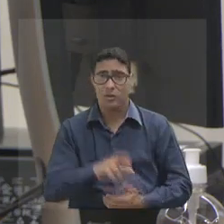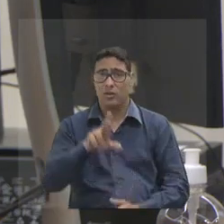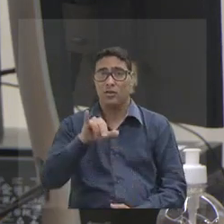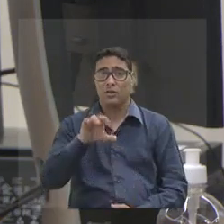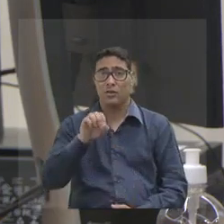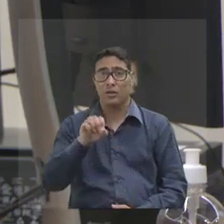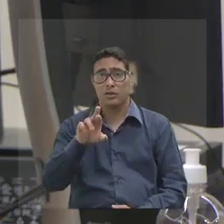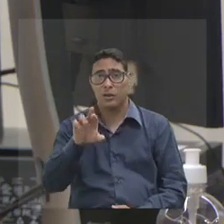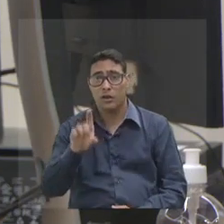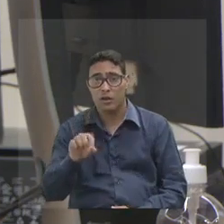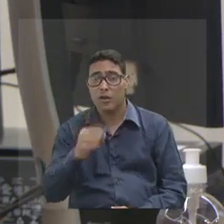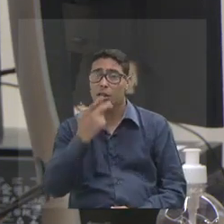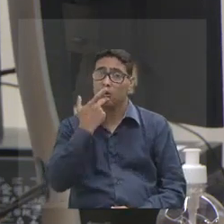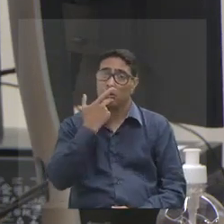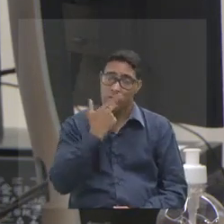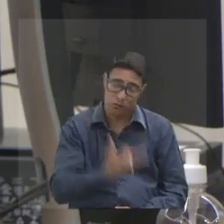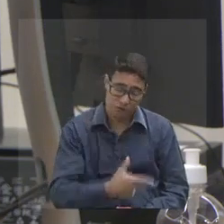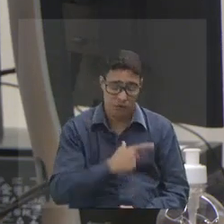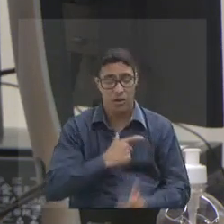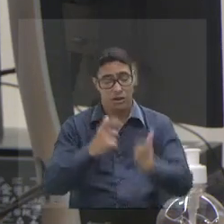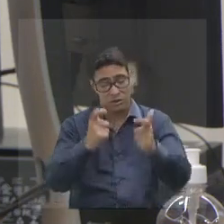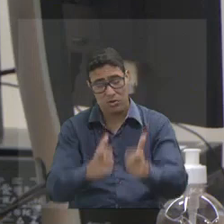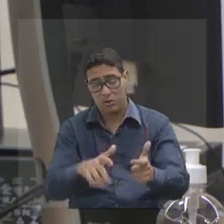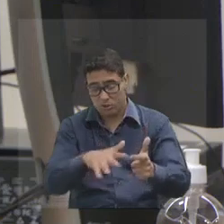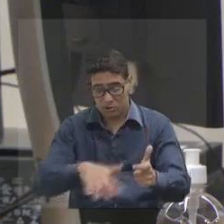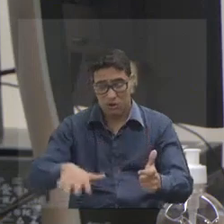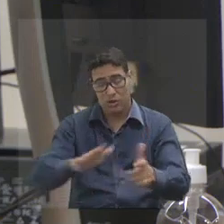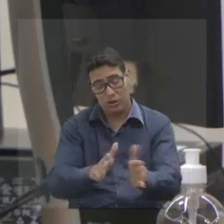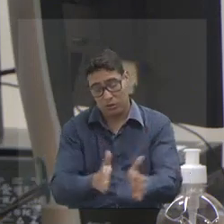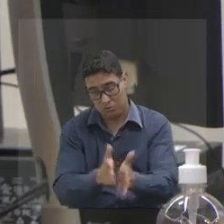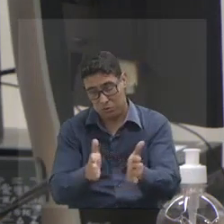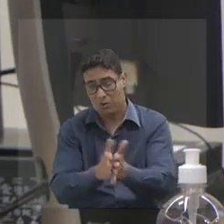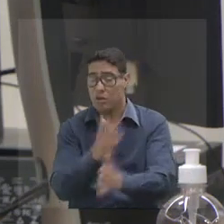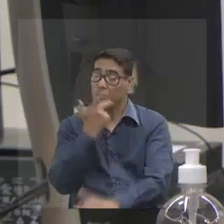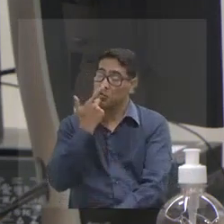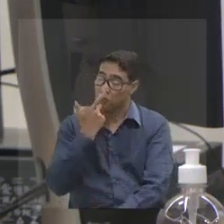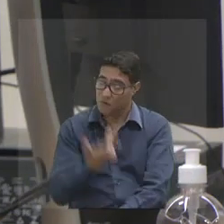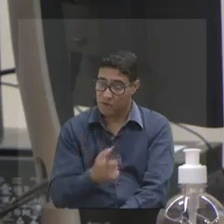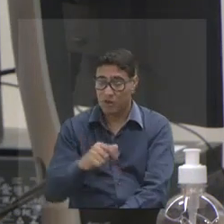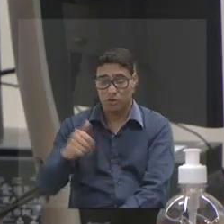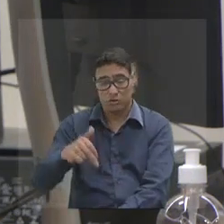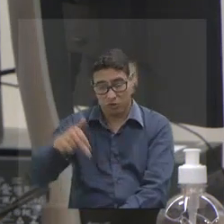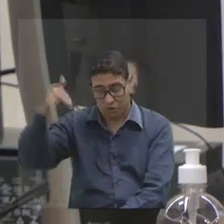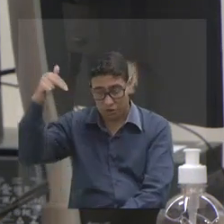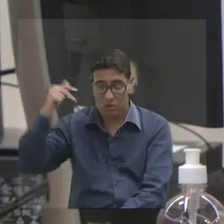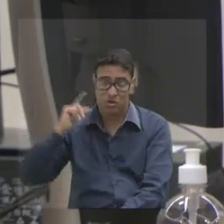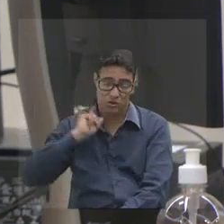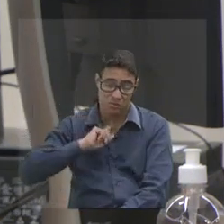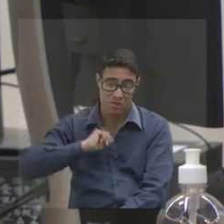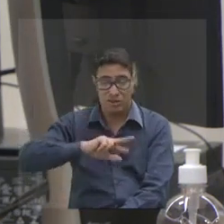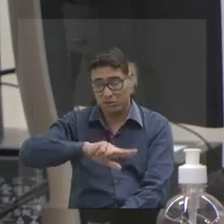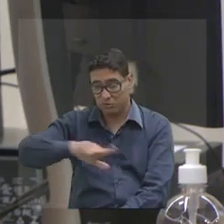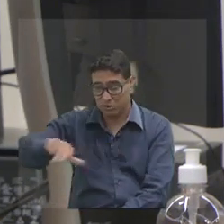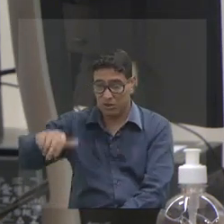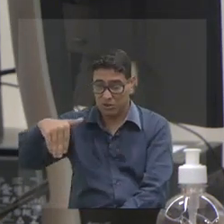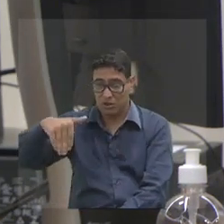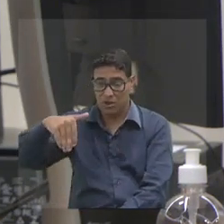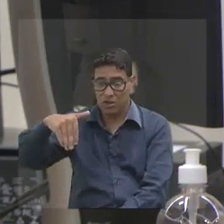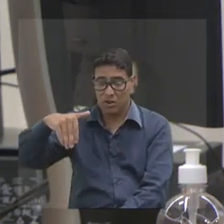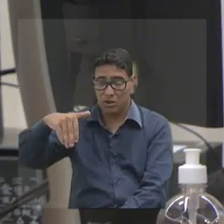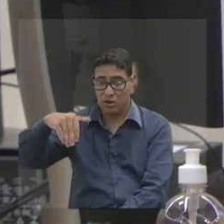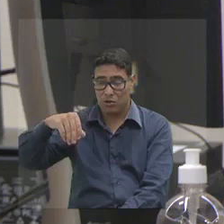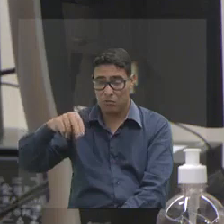Ricardo fala tanto das regiões mais pobres fala tanto do norte de Minas tanto norte de Minas gente